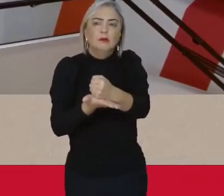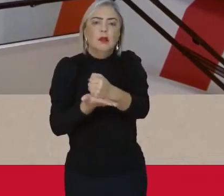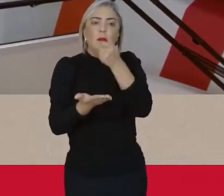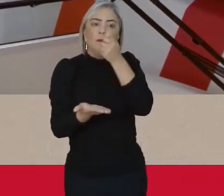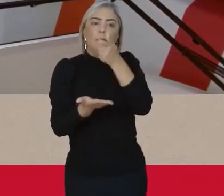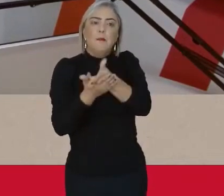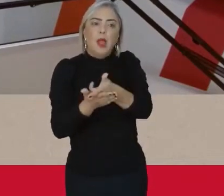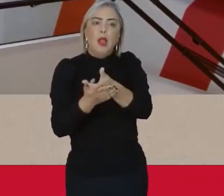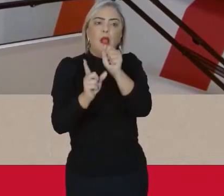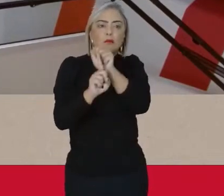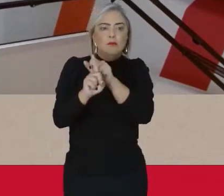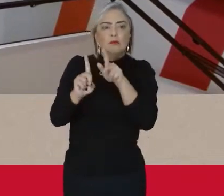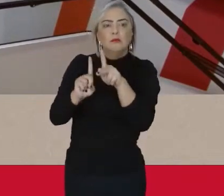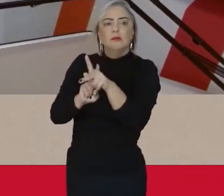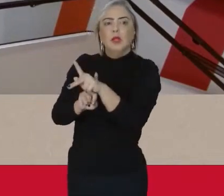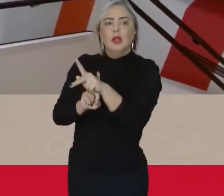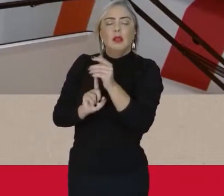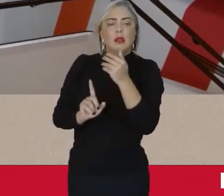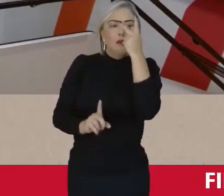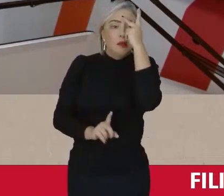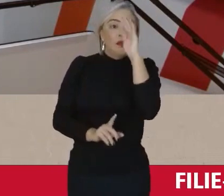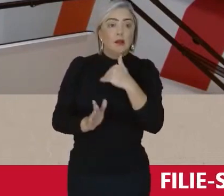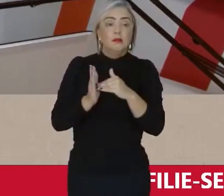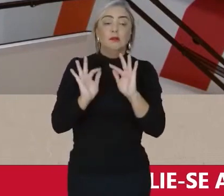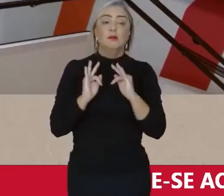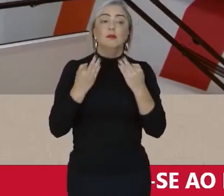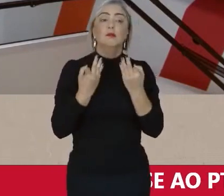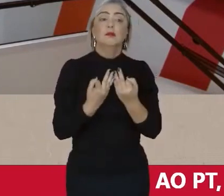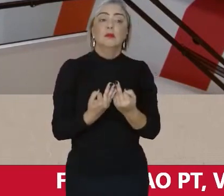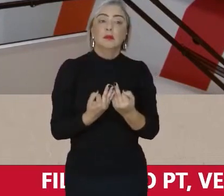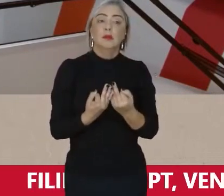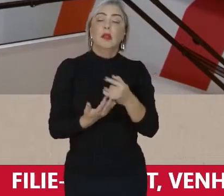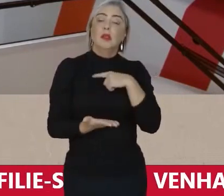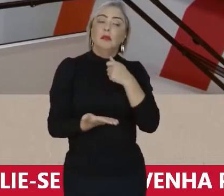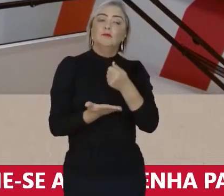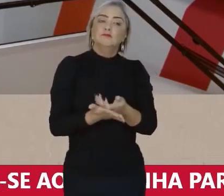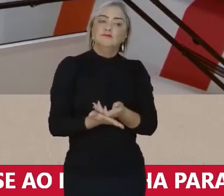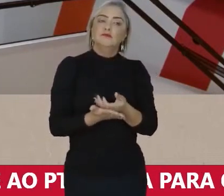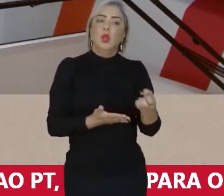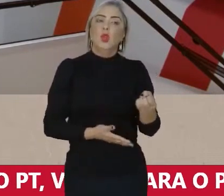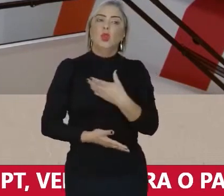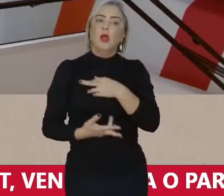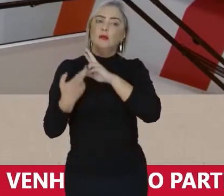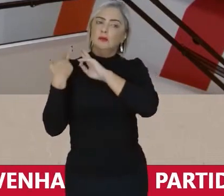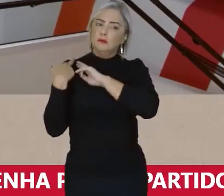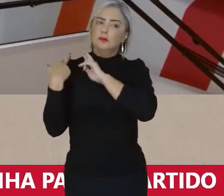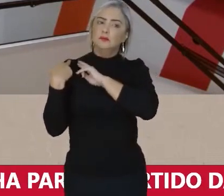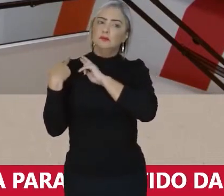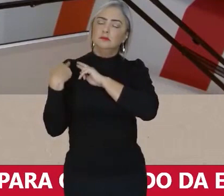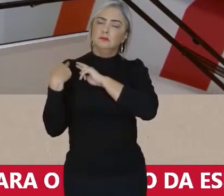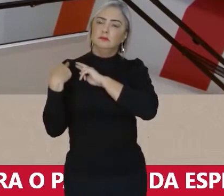bancado pela Previdência Social para todas as famílias que arquem, né, com as novas